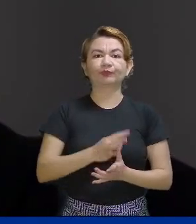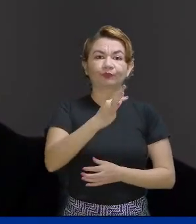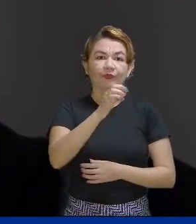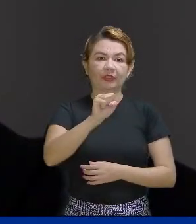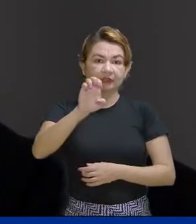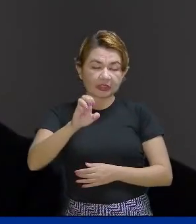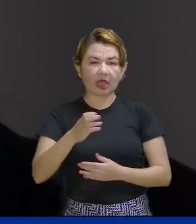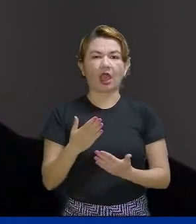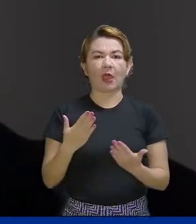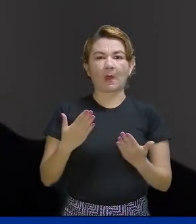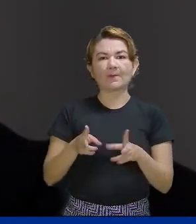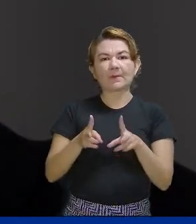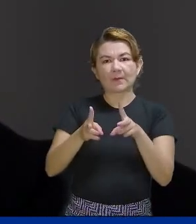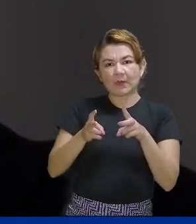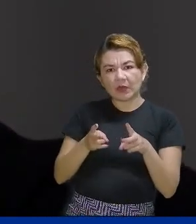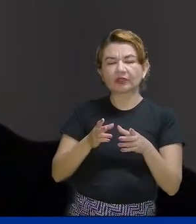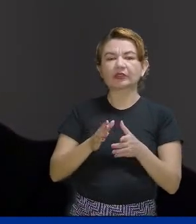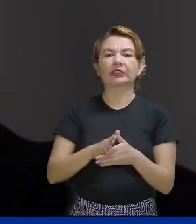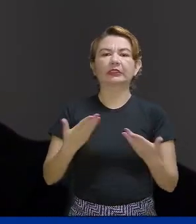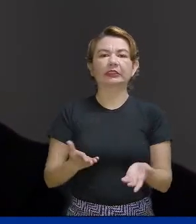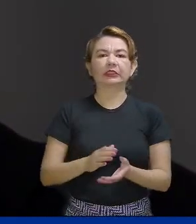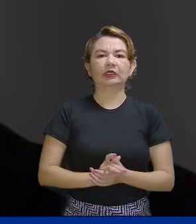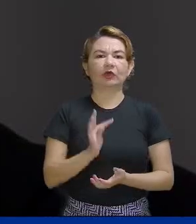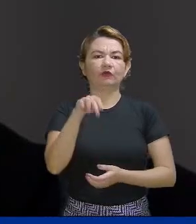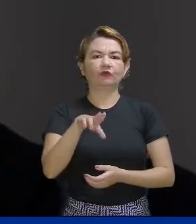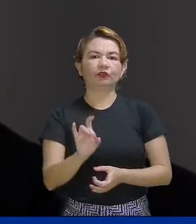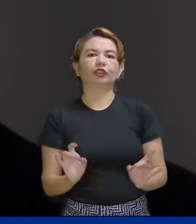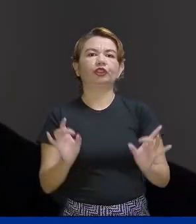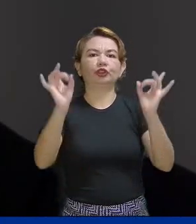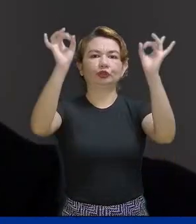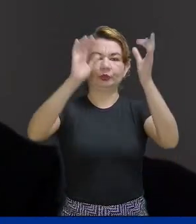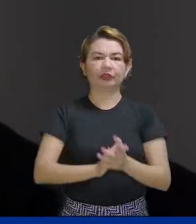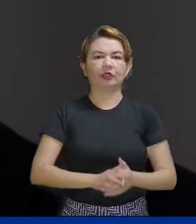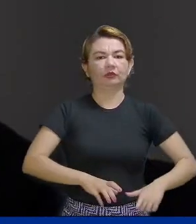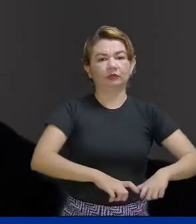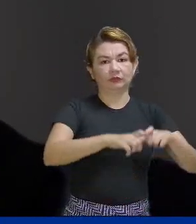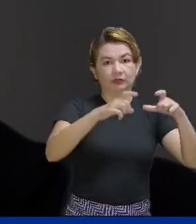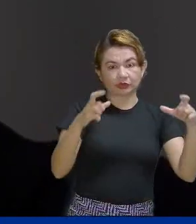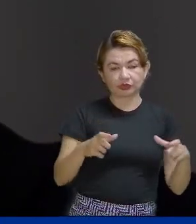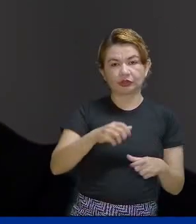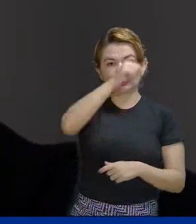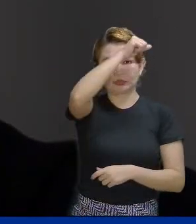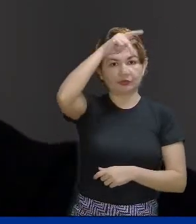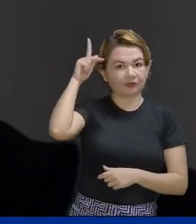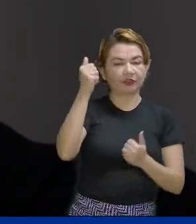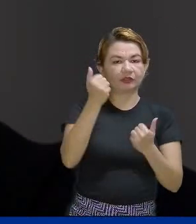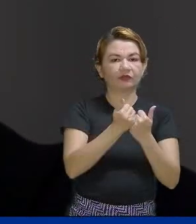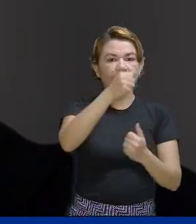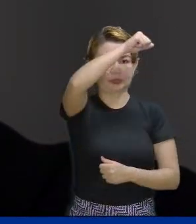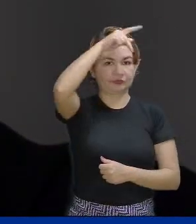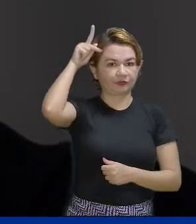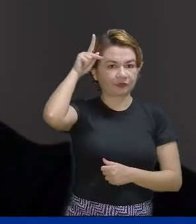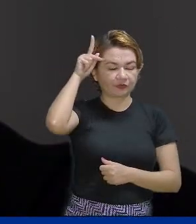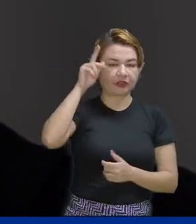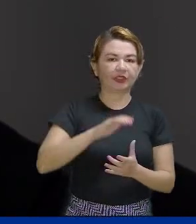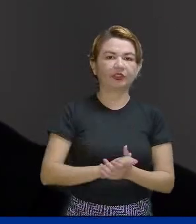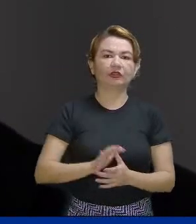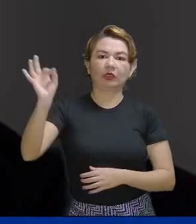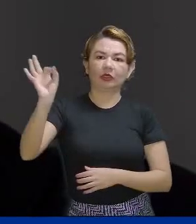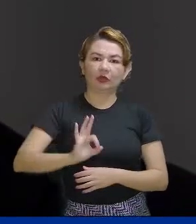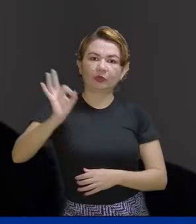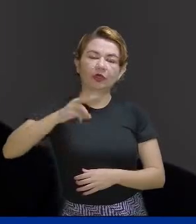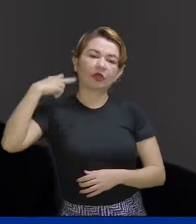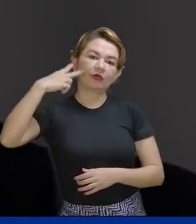um caso de repasse de recursos do Fundo Especial de candidatos da majoritária, prefeito e vice-prefeito, a candidaturas